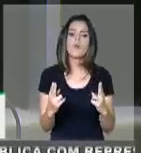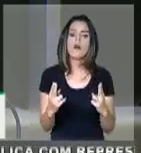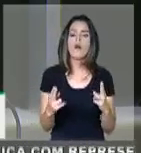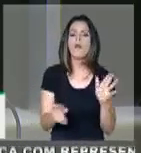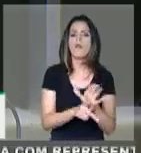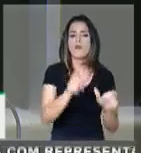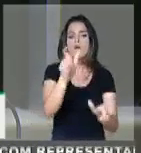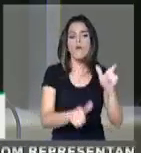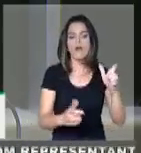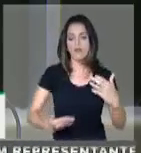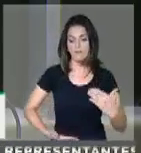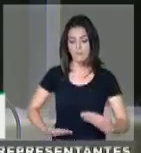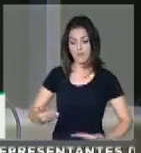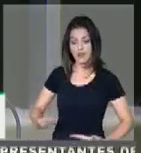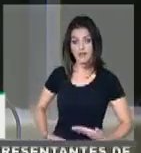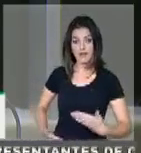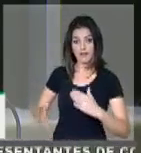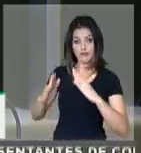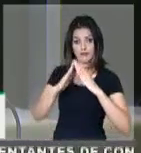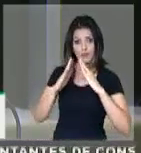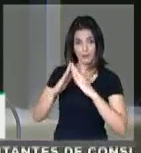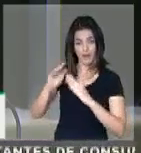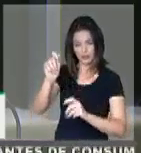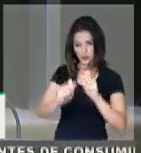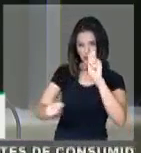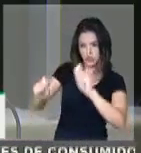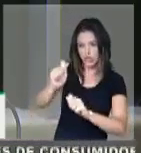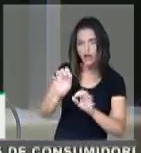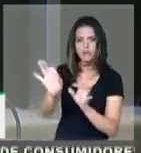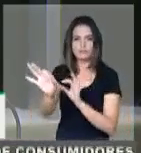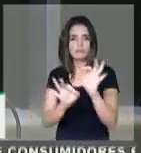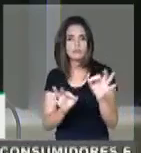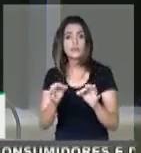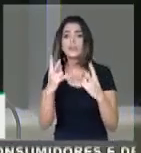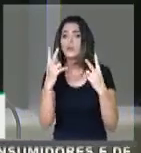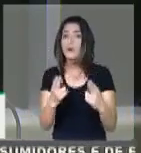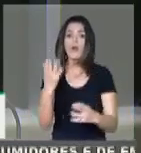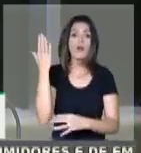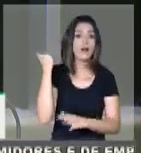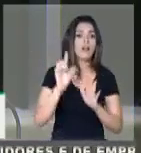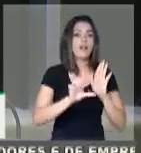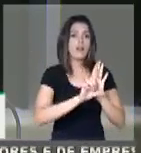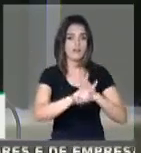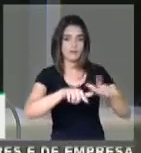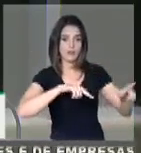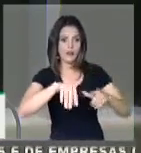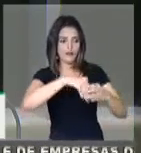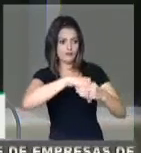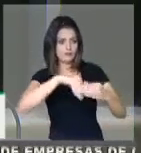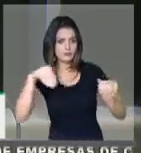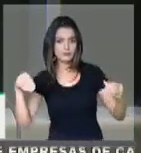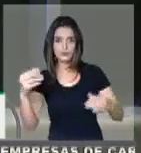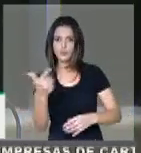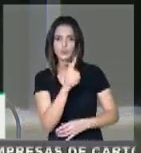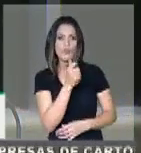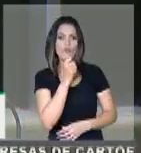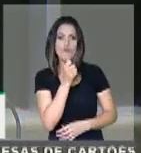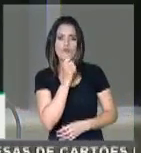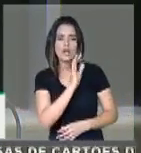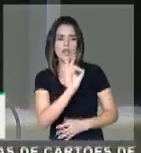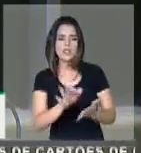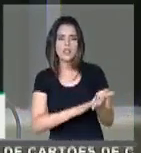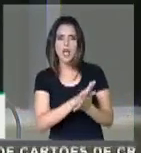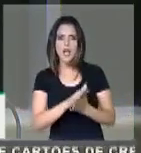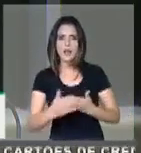as empregadas e os empregados domésticos. Tínhamos as nossas leis trabalhistas desde a década de 40,